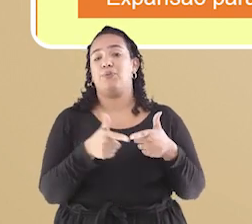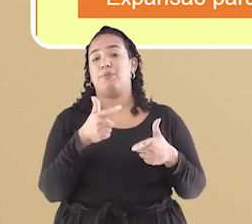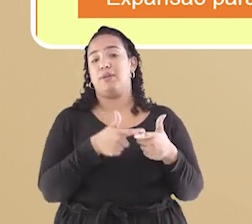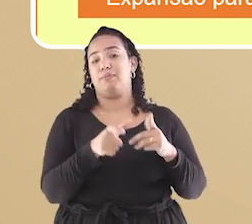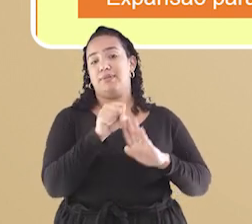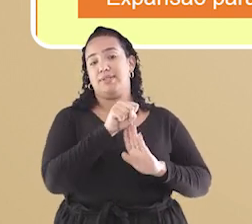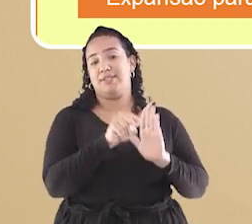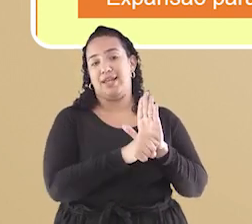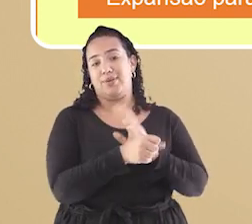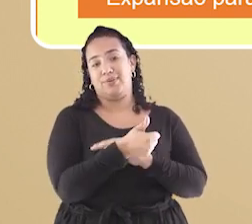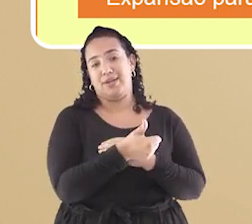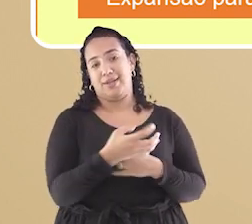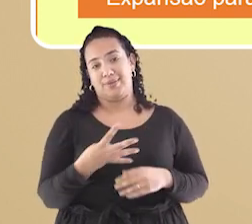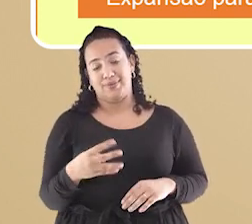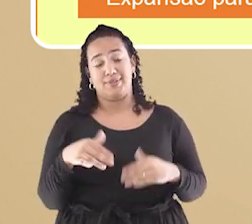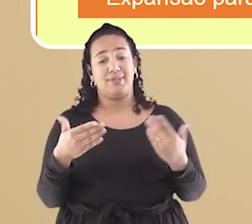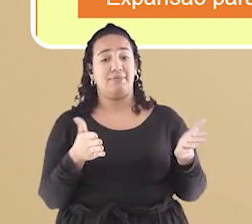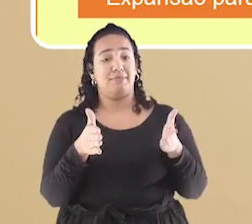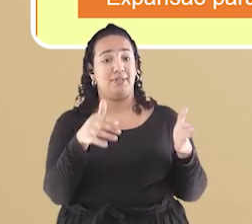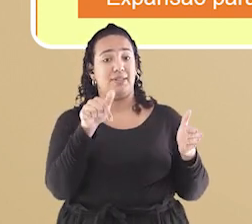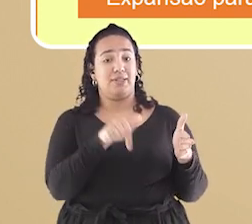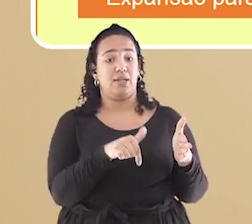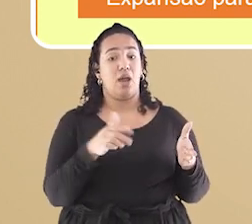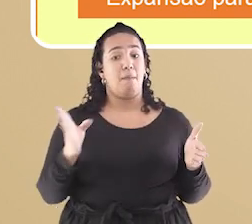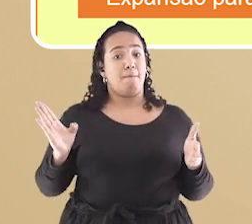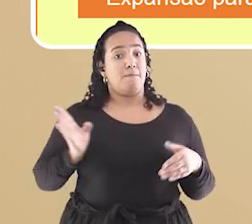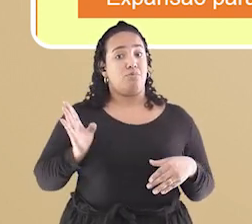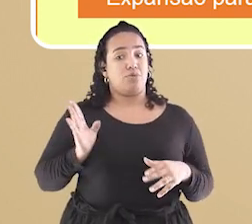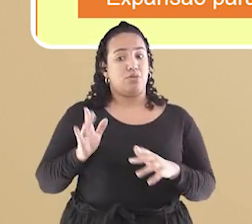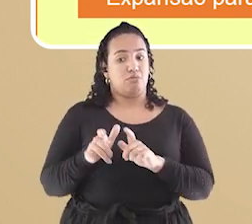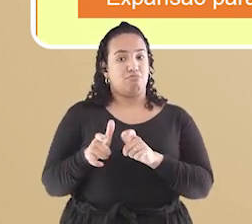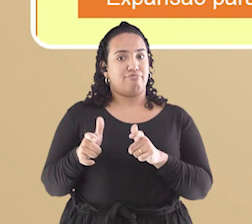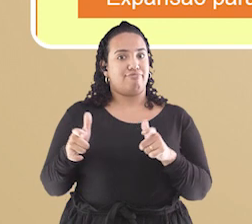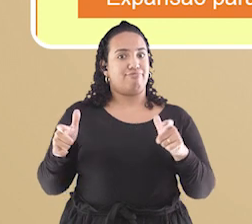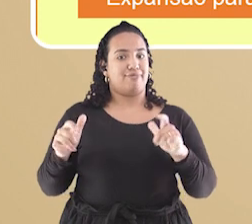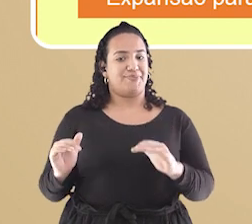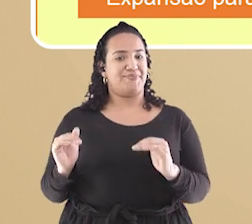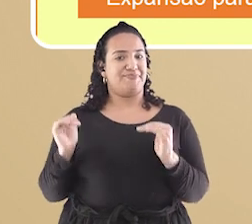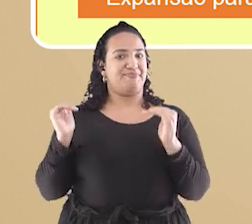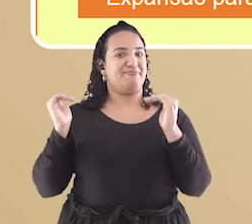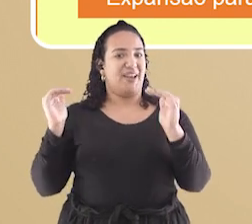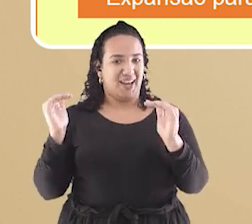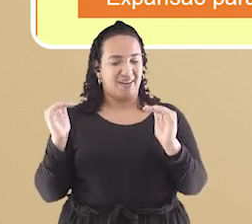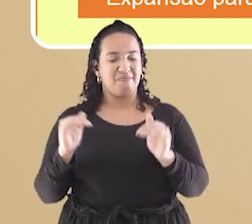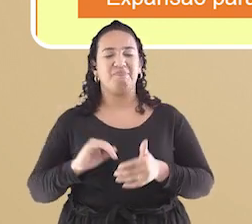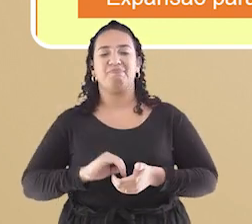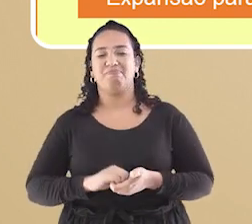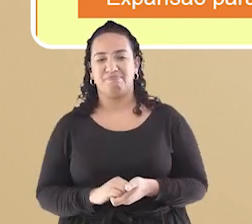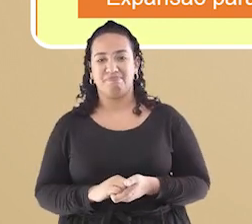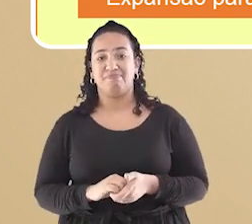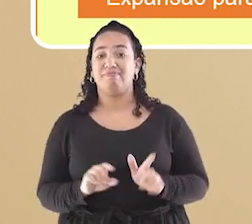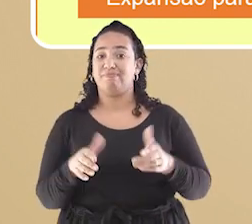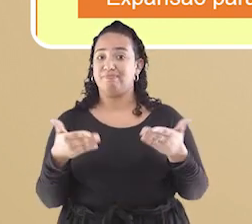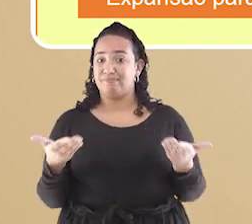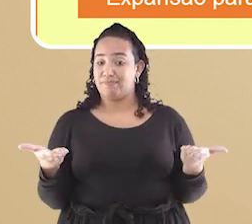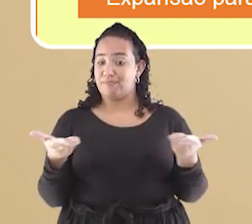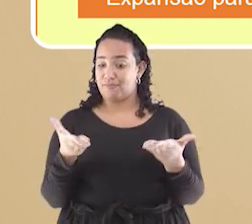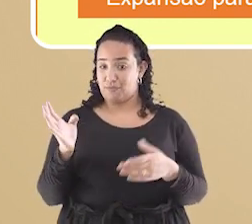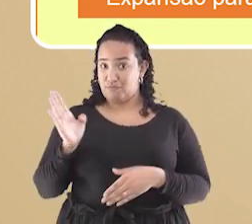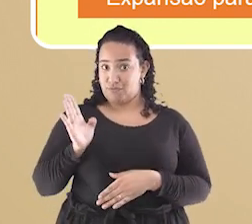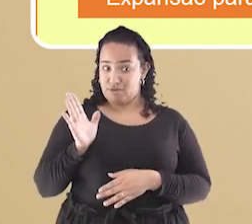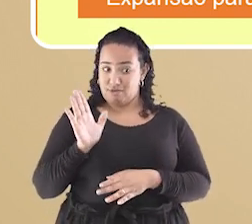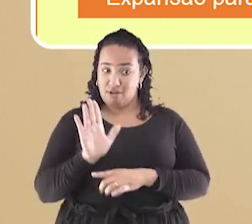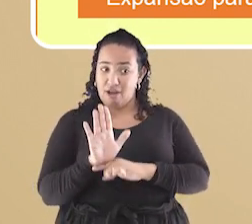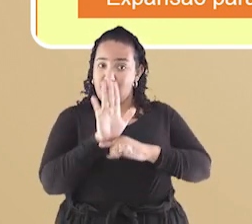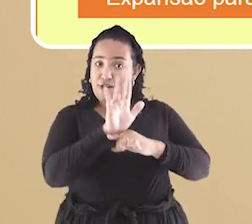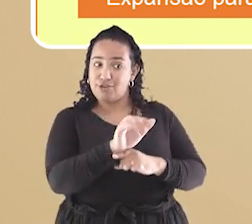do século XIV. Foi nesse período que a burguesia começou a surgir como uma nova classe social, e foi com o auxílio dela que os